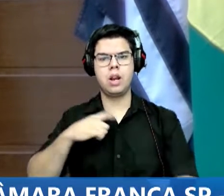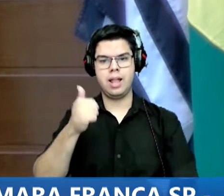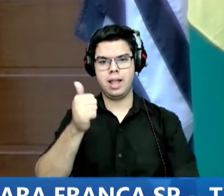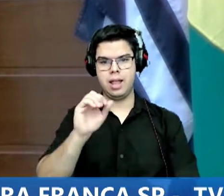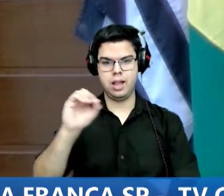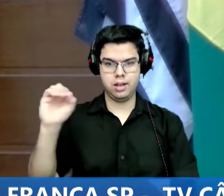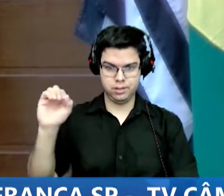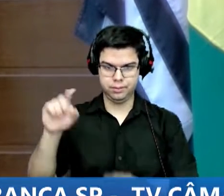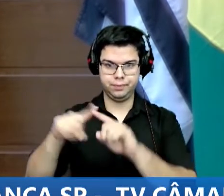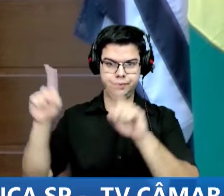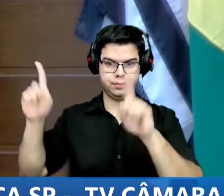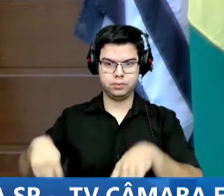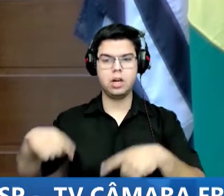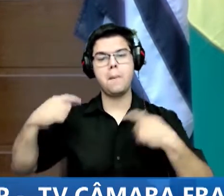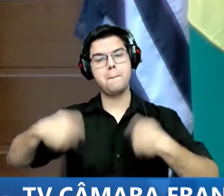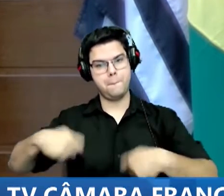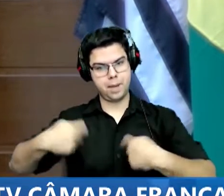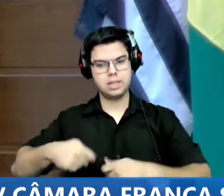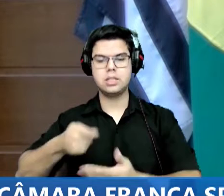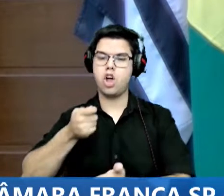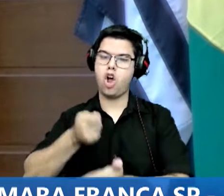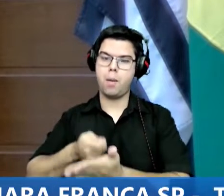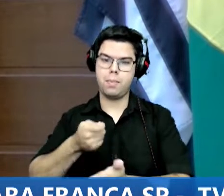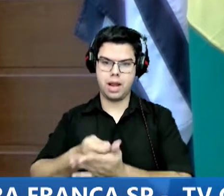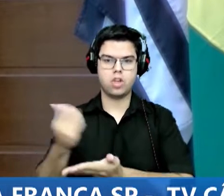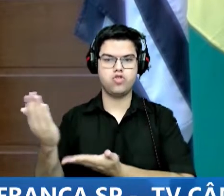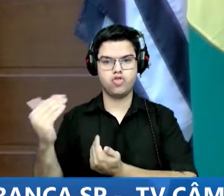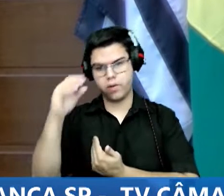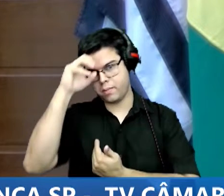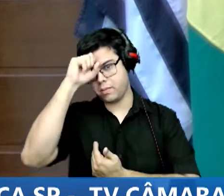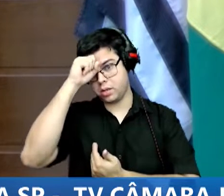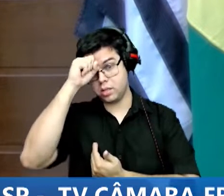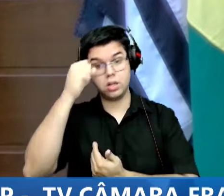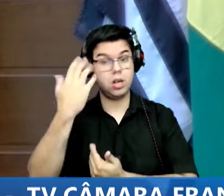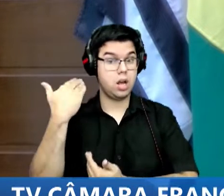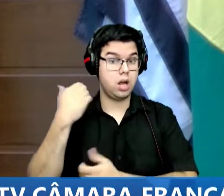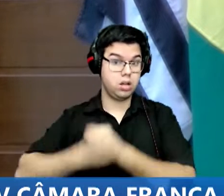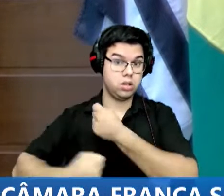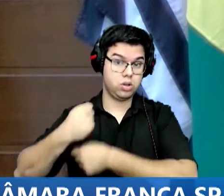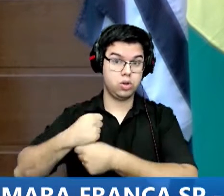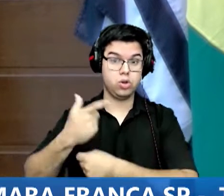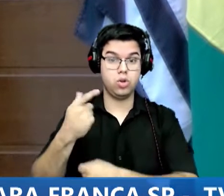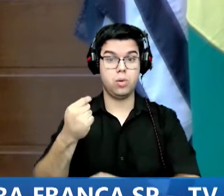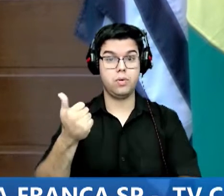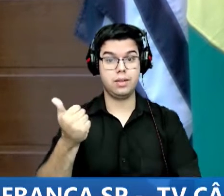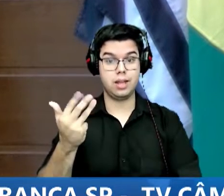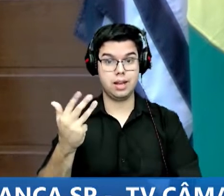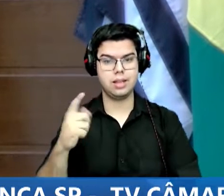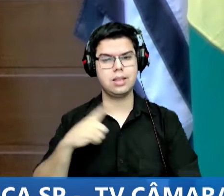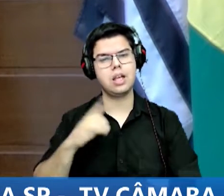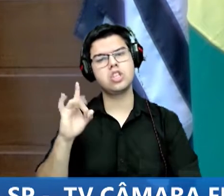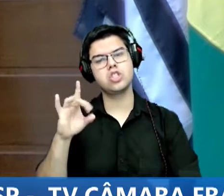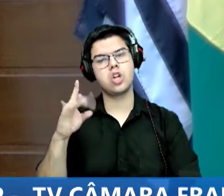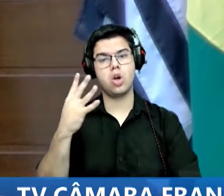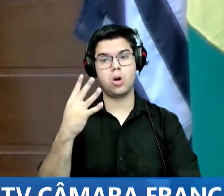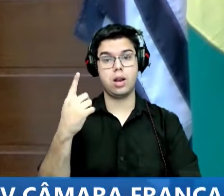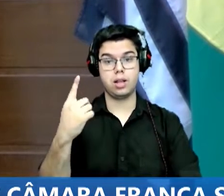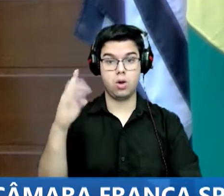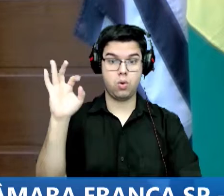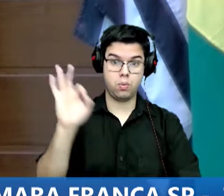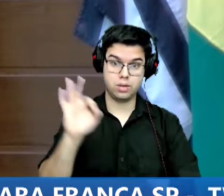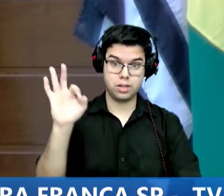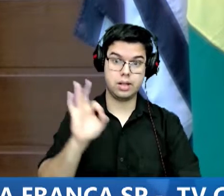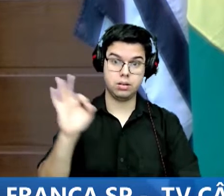precisam ter aprendizes. Em 2013, a gente tinha apenas 41% cumprindo